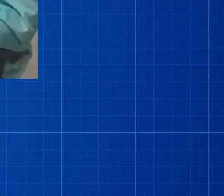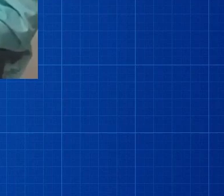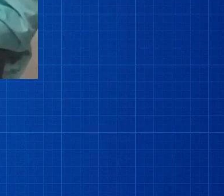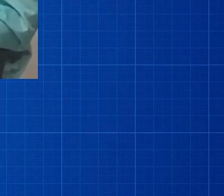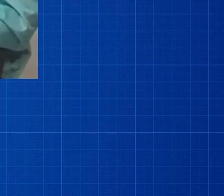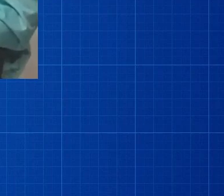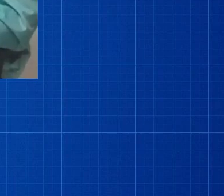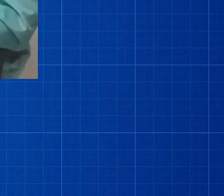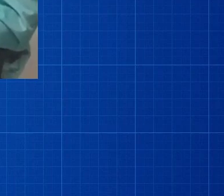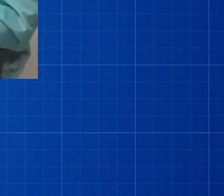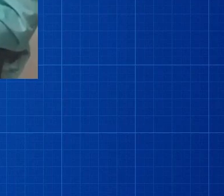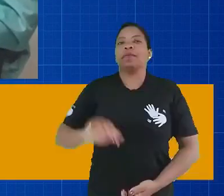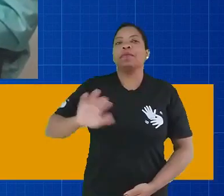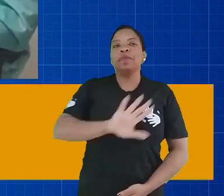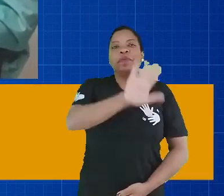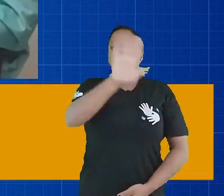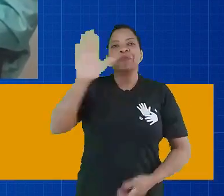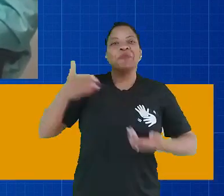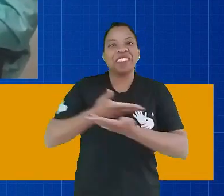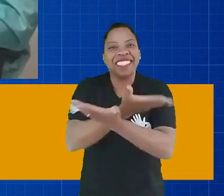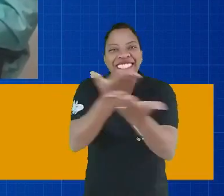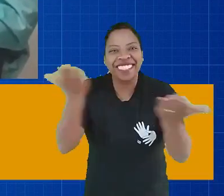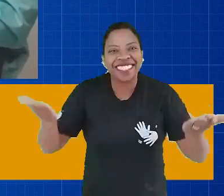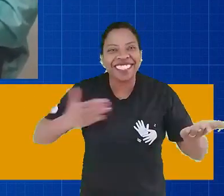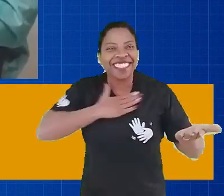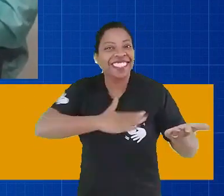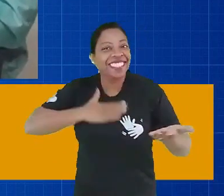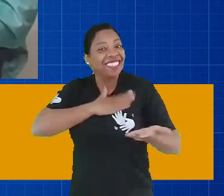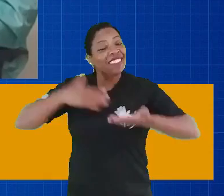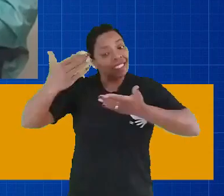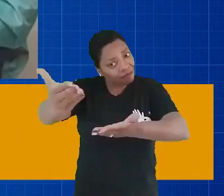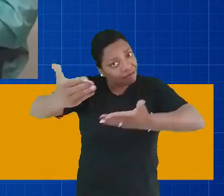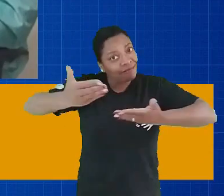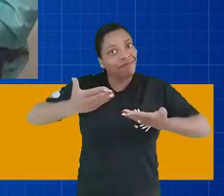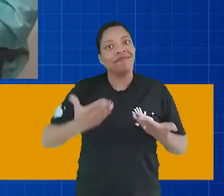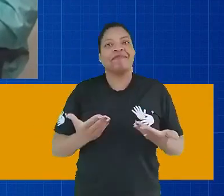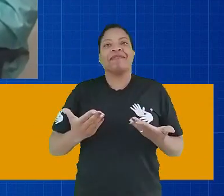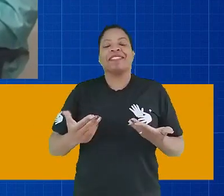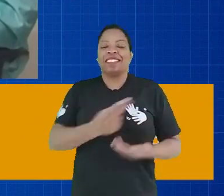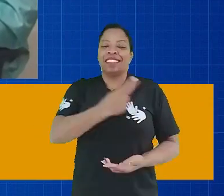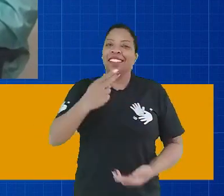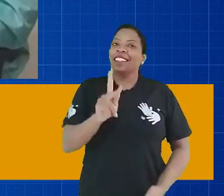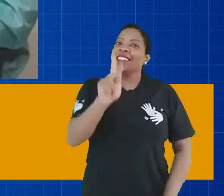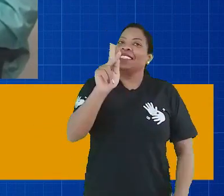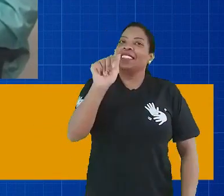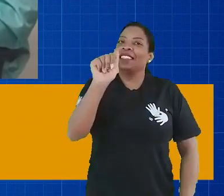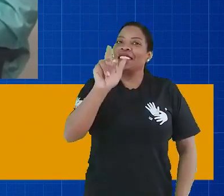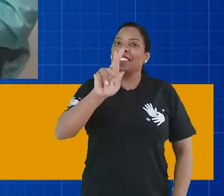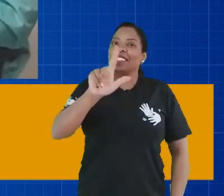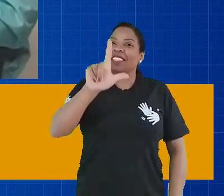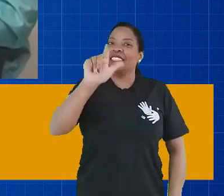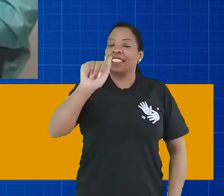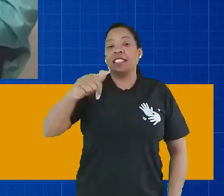Olá a todos, sejam muito bem-vindos e bem-vindas. Eu sou a professora Carla. Atualmente eu estou na